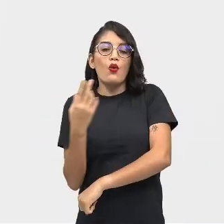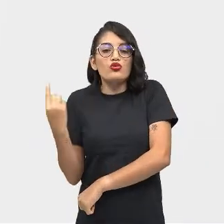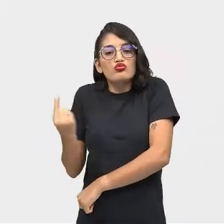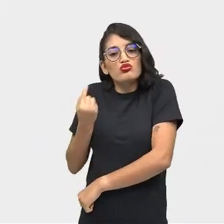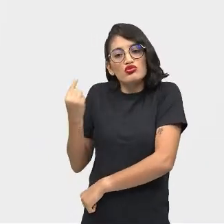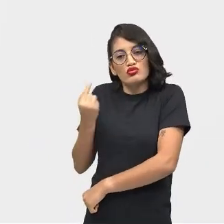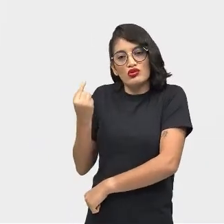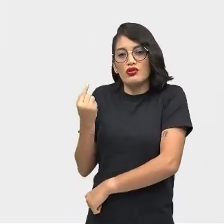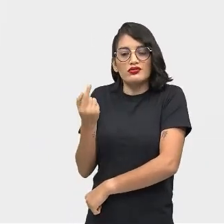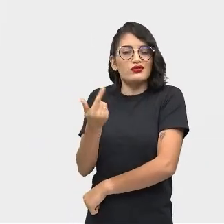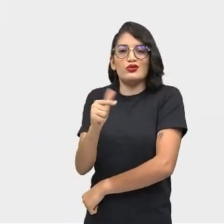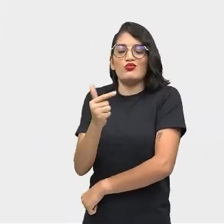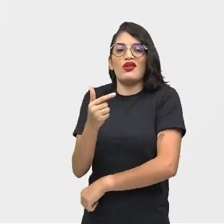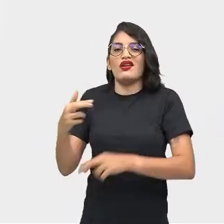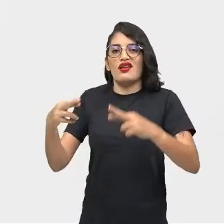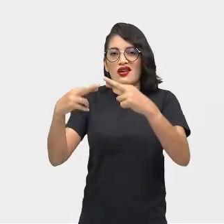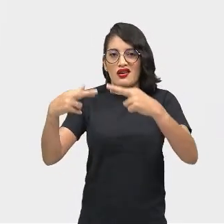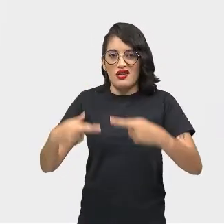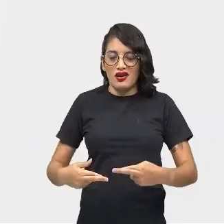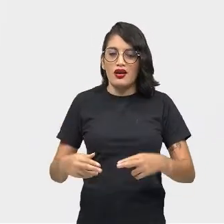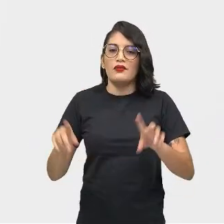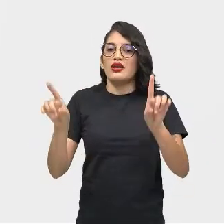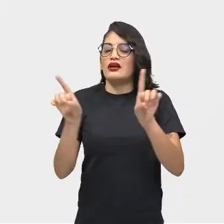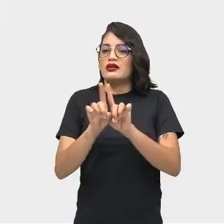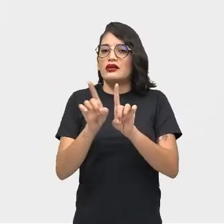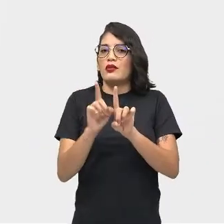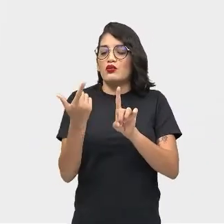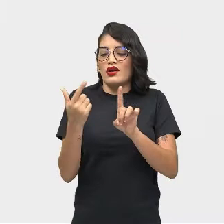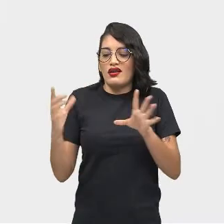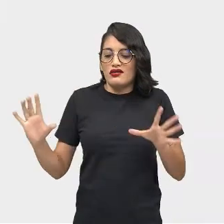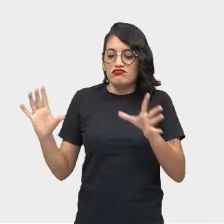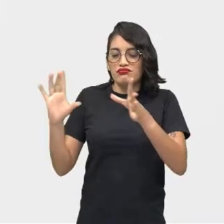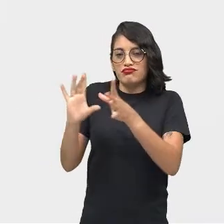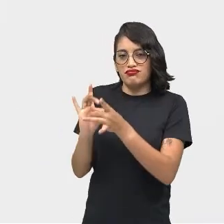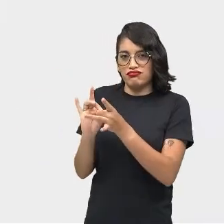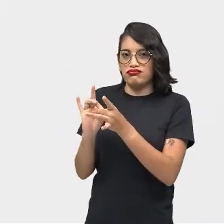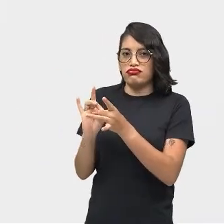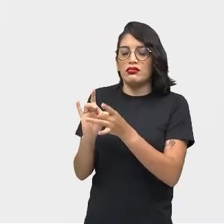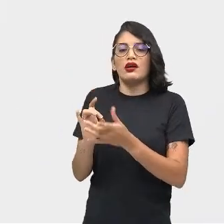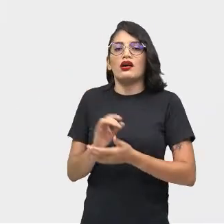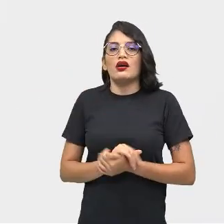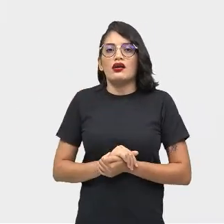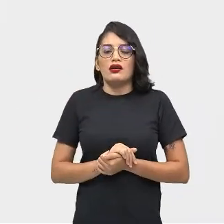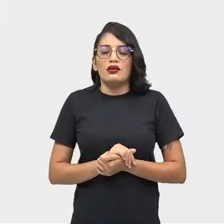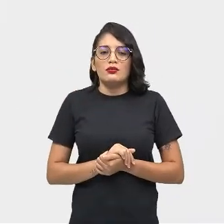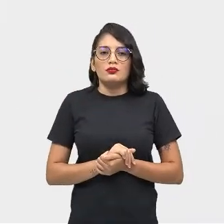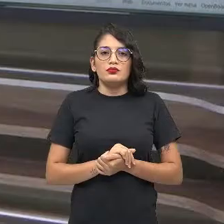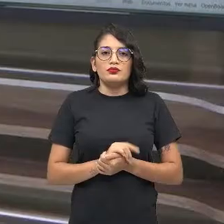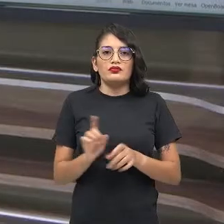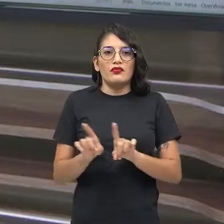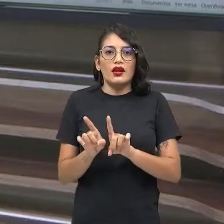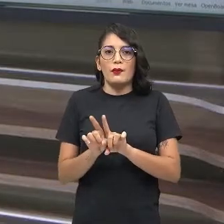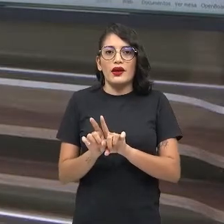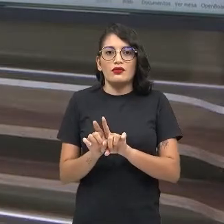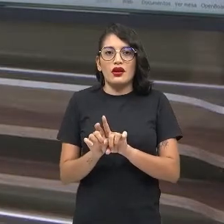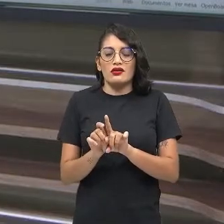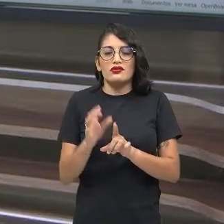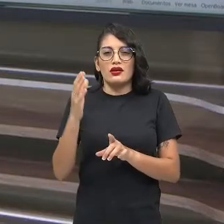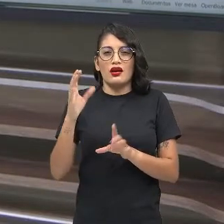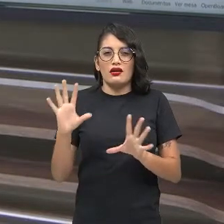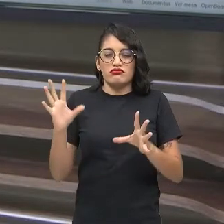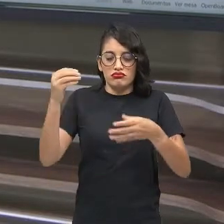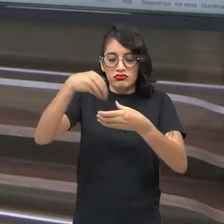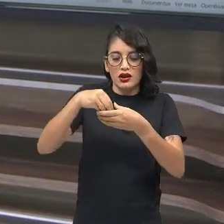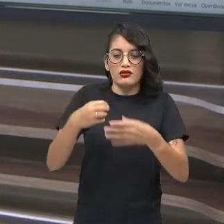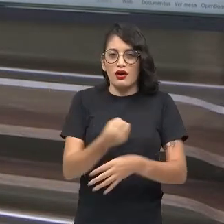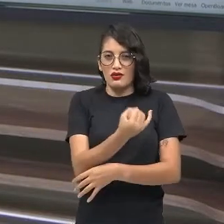que aí ele não possui rima, ele não está relacionado, ele não está associado à métrica, por exemplo, tá bom?